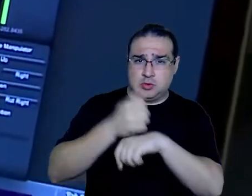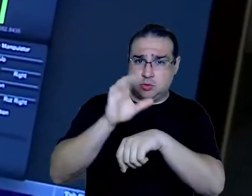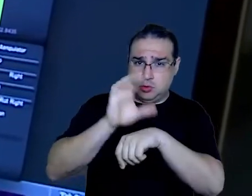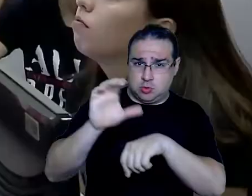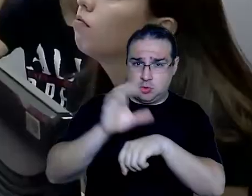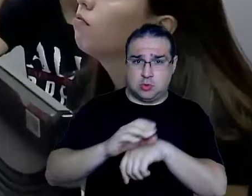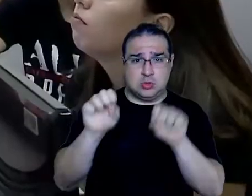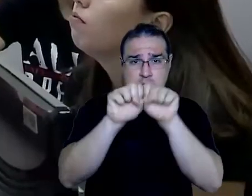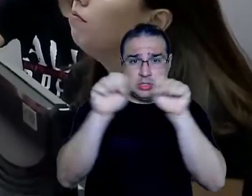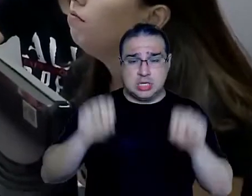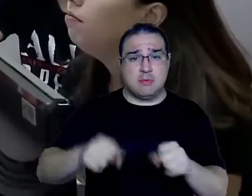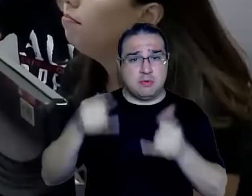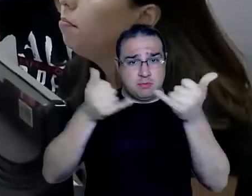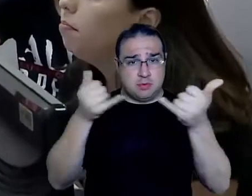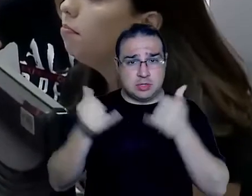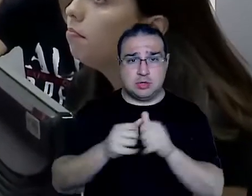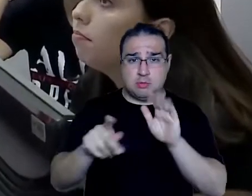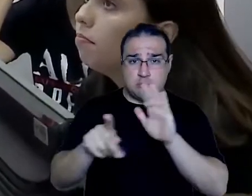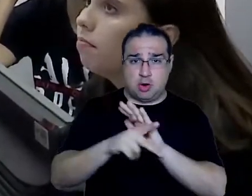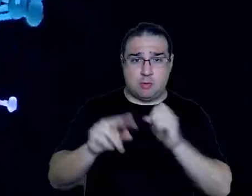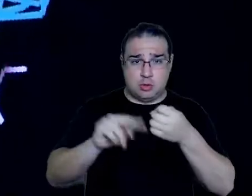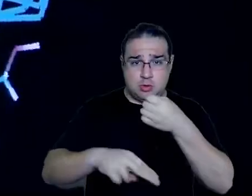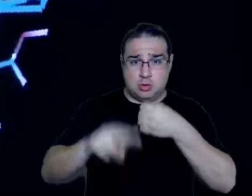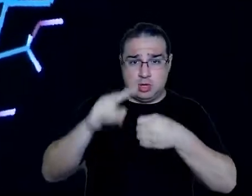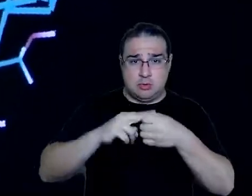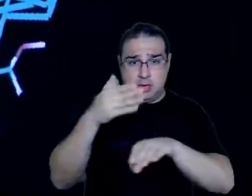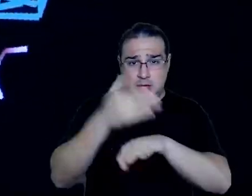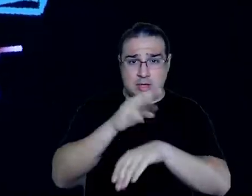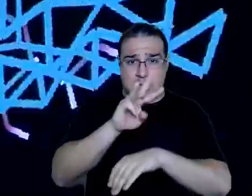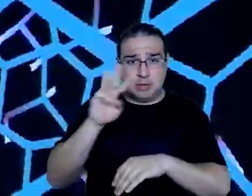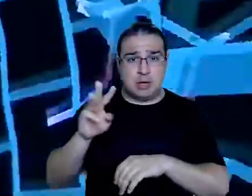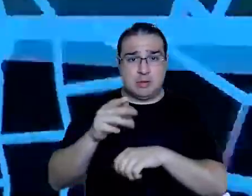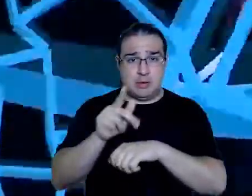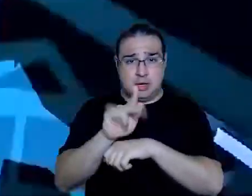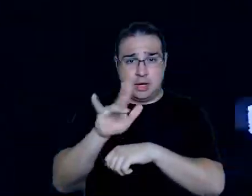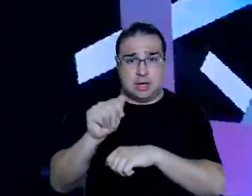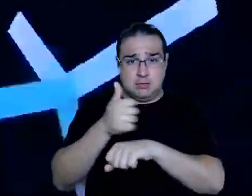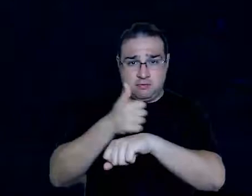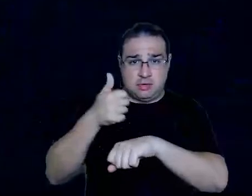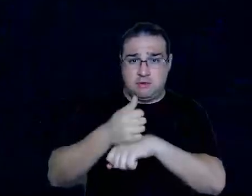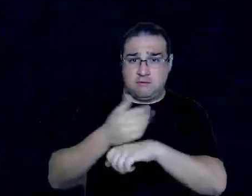profissão e o curso de Sistemas de Informação da Unesp, acesse o site do Guia